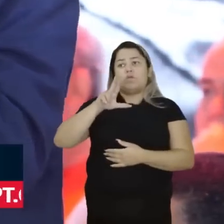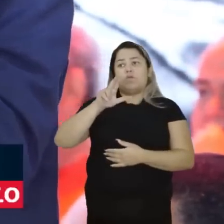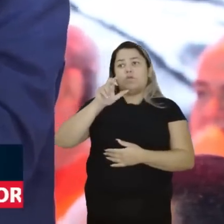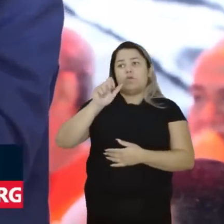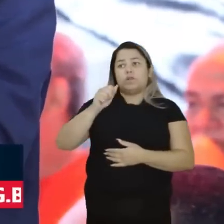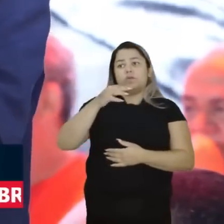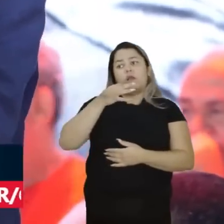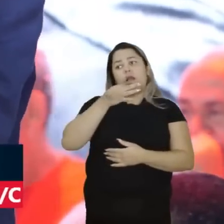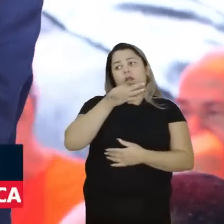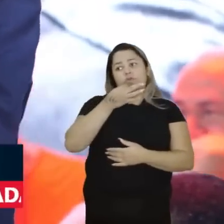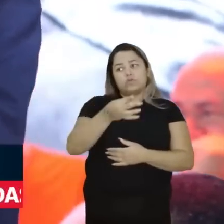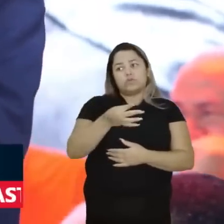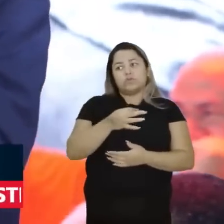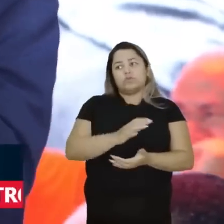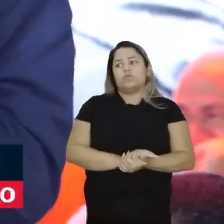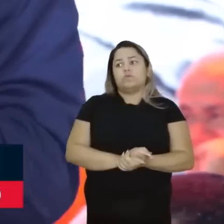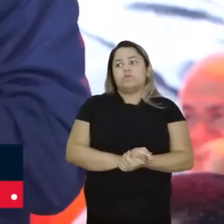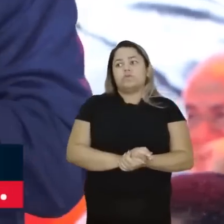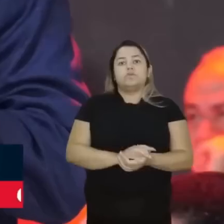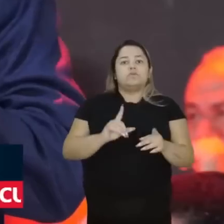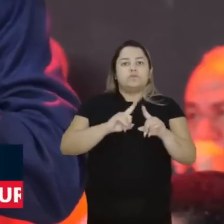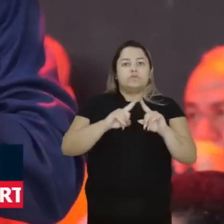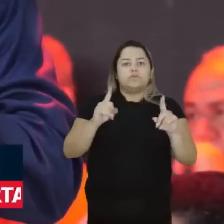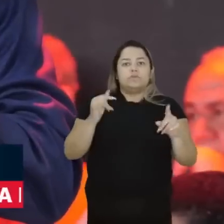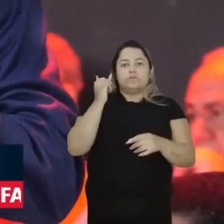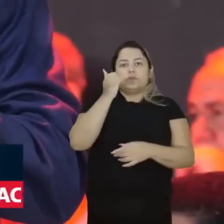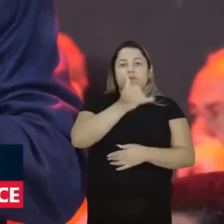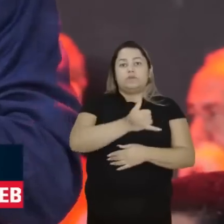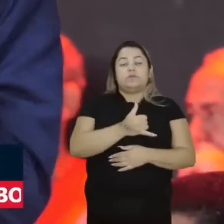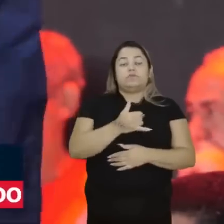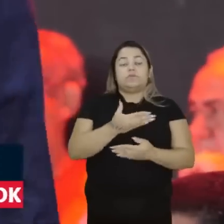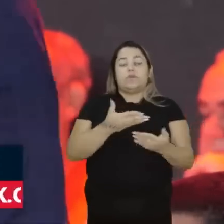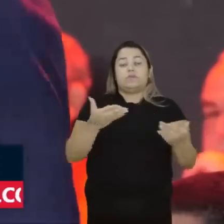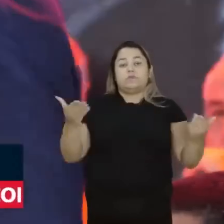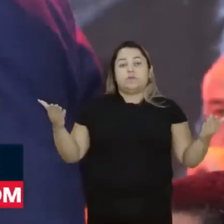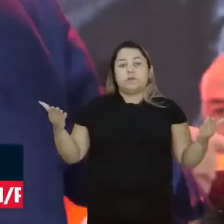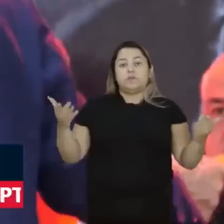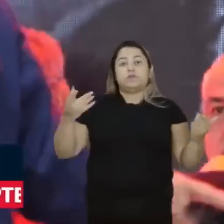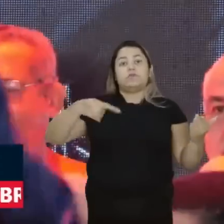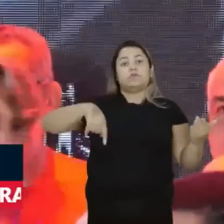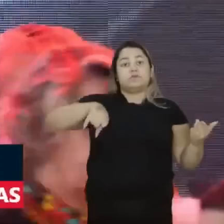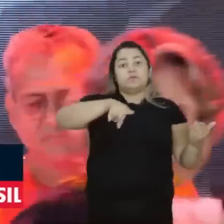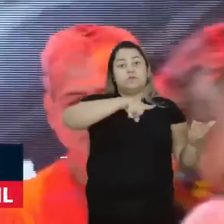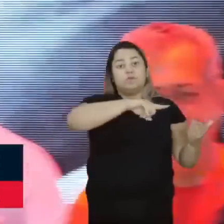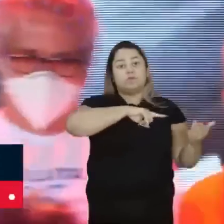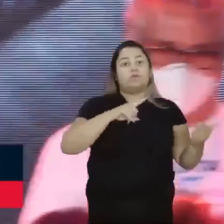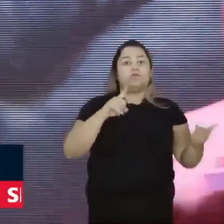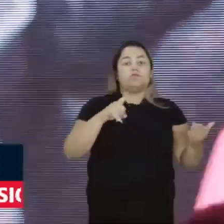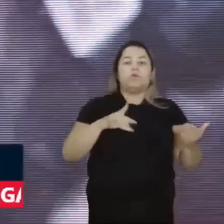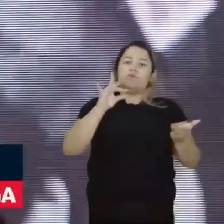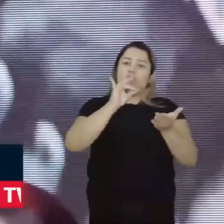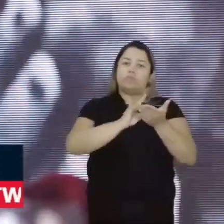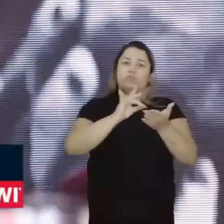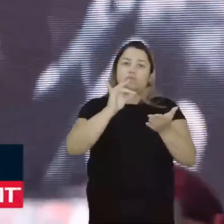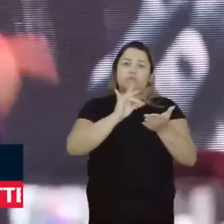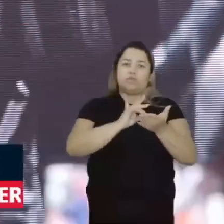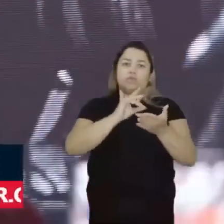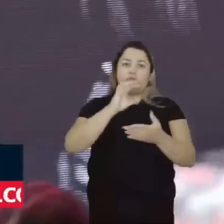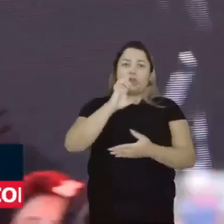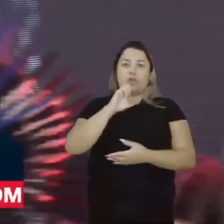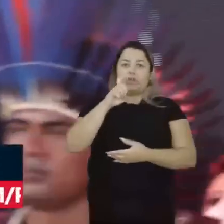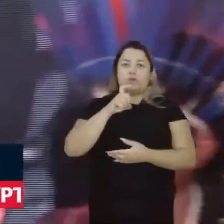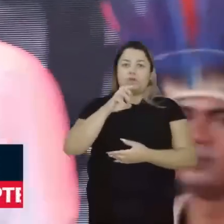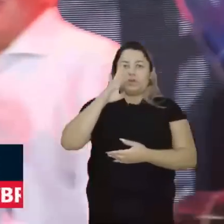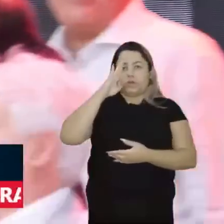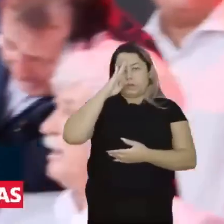justificava, mas é para dizer para vocês, nós somos um verdadeiro exército de homens